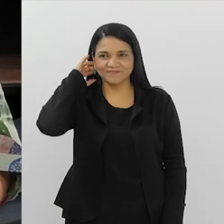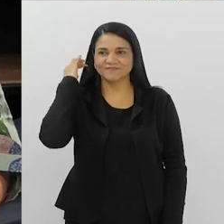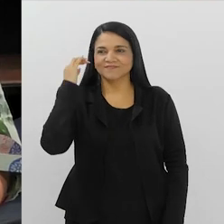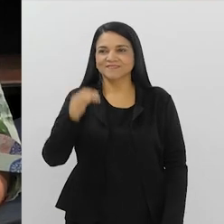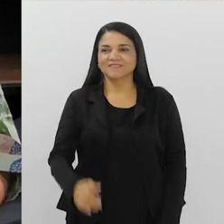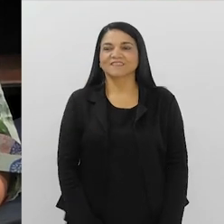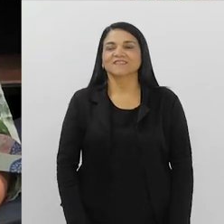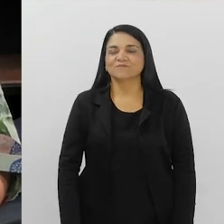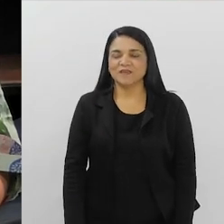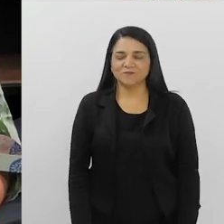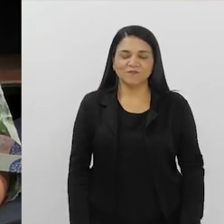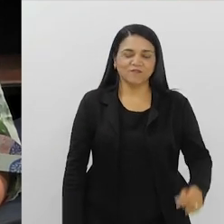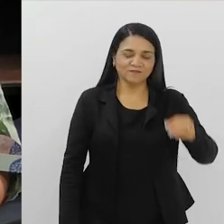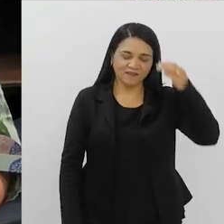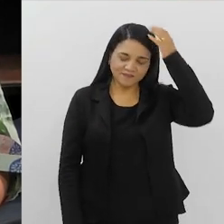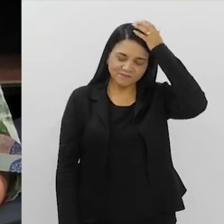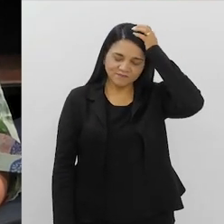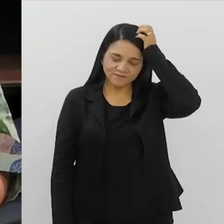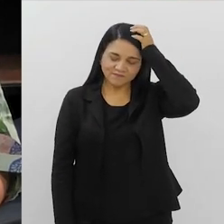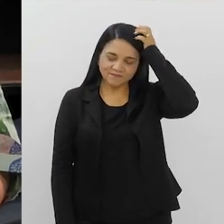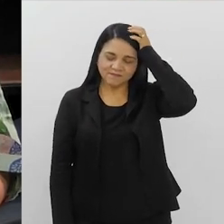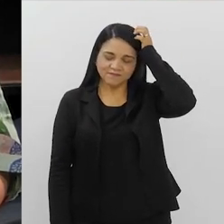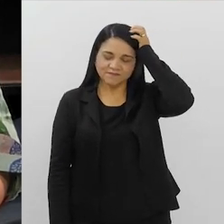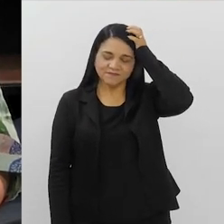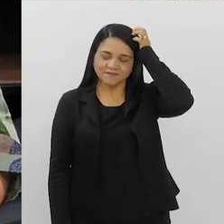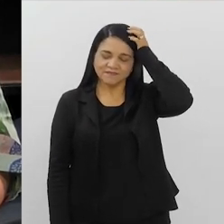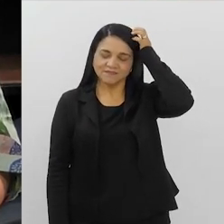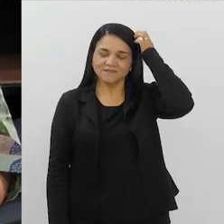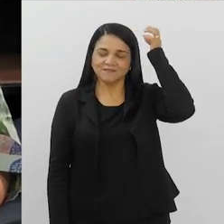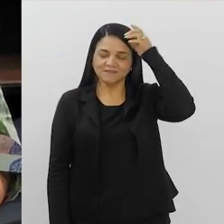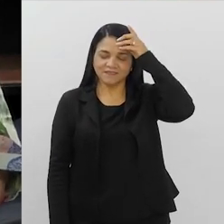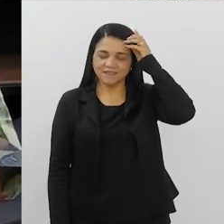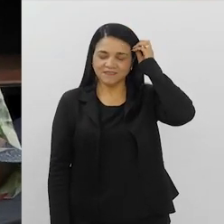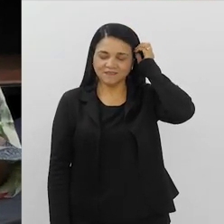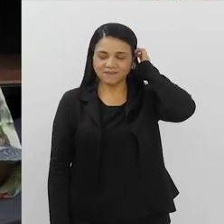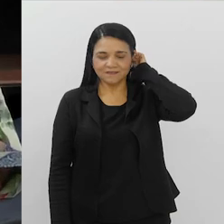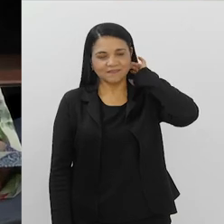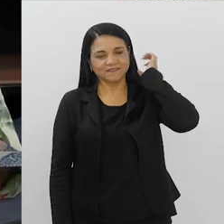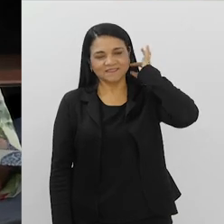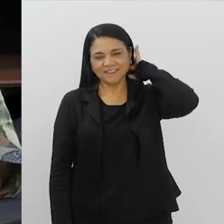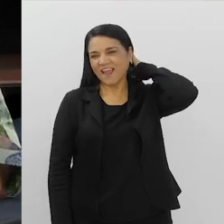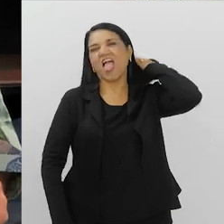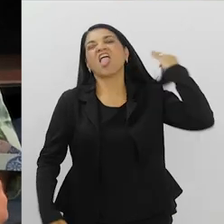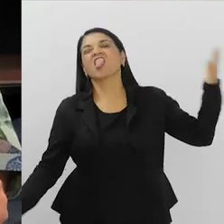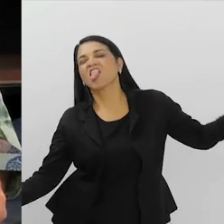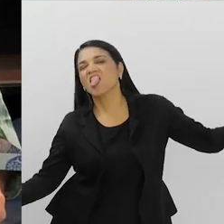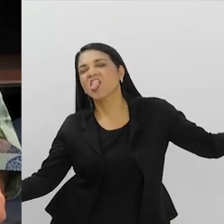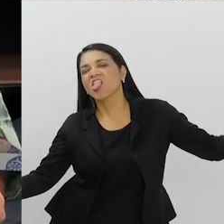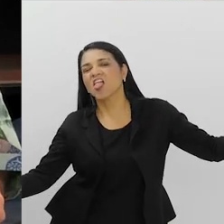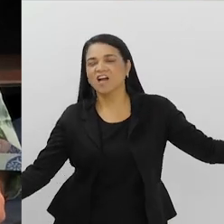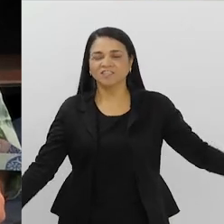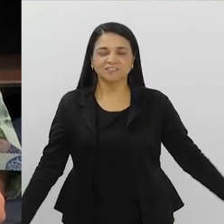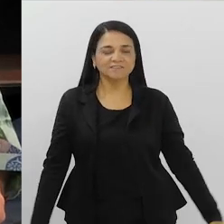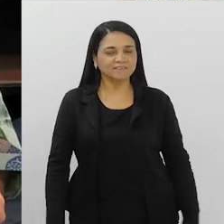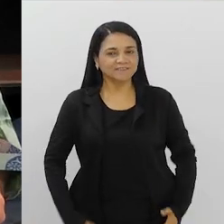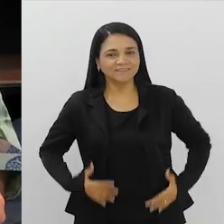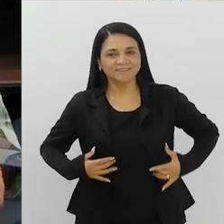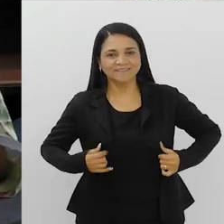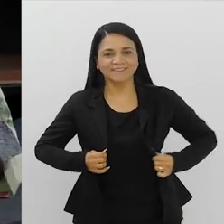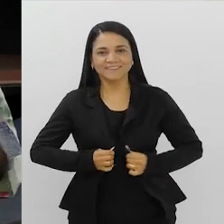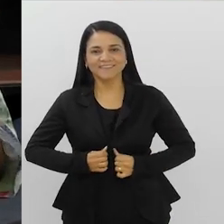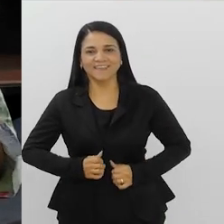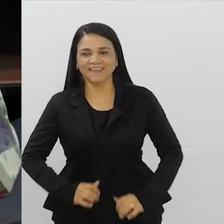Cristo dos Santos dos Últimos Dias o a é importantíssimo antes do